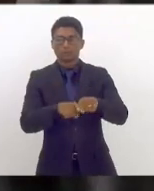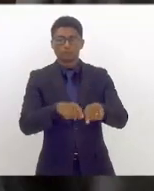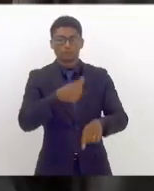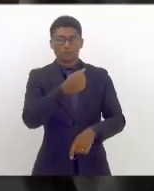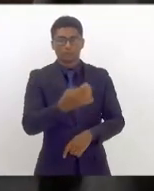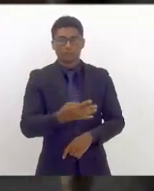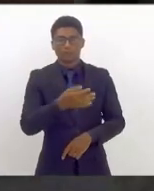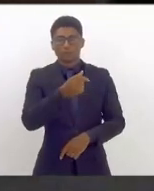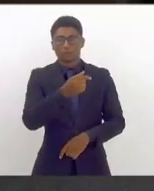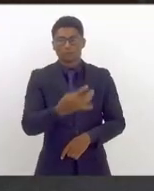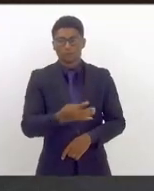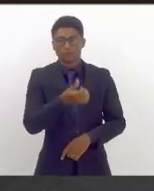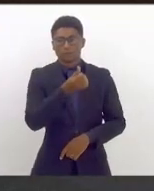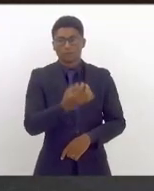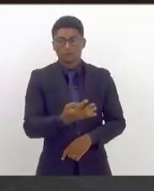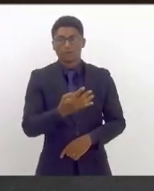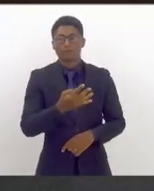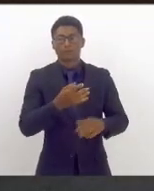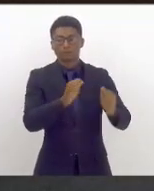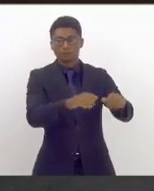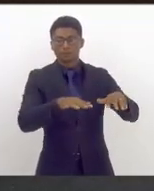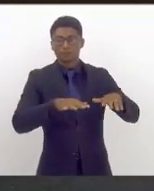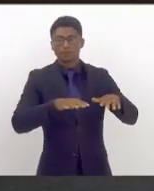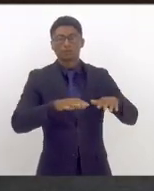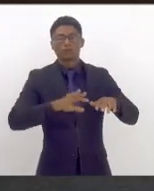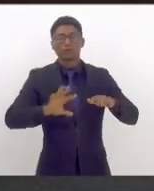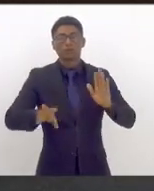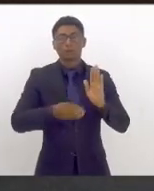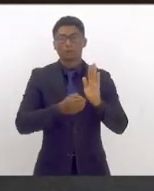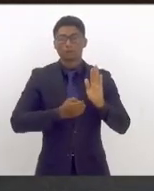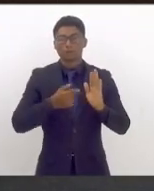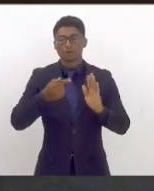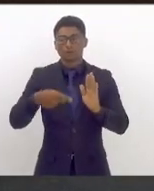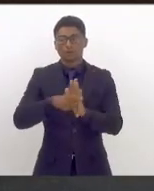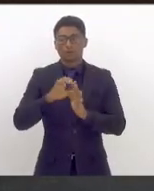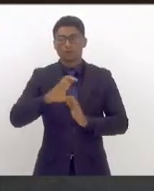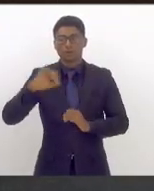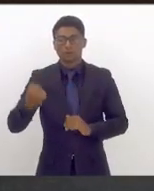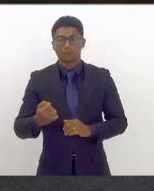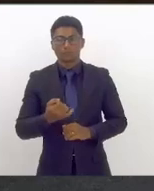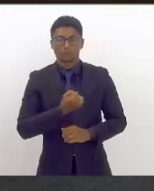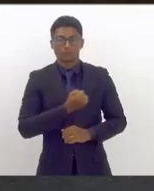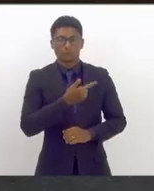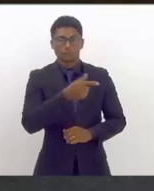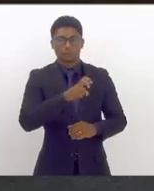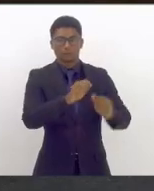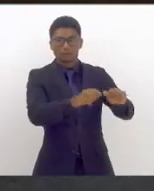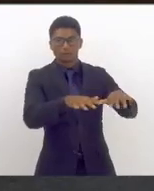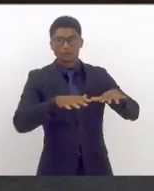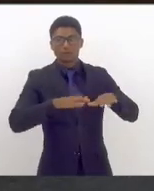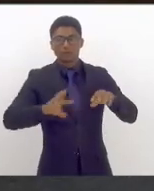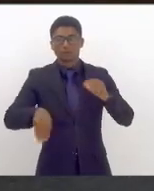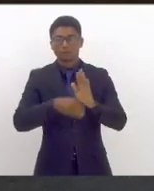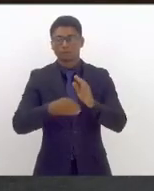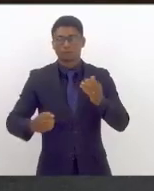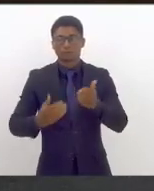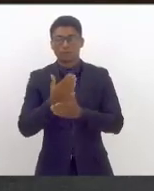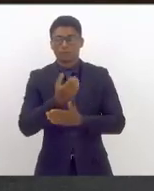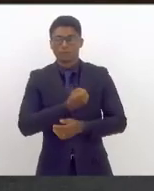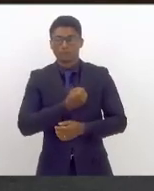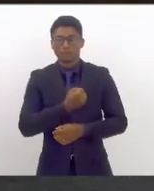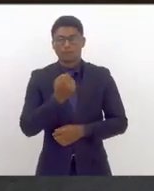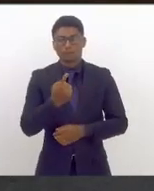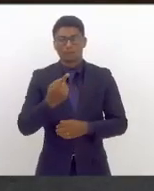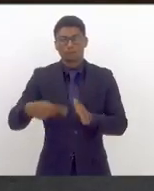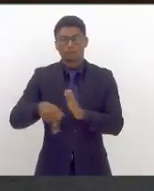245464 de plenário pela Emenda número 7 da ccj número 25 de plenário pela aprovação que submer naglutinativa da emenda número